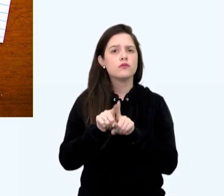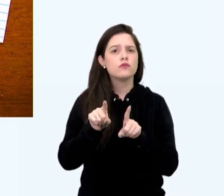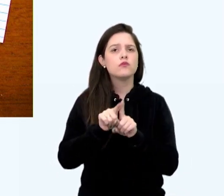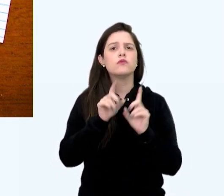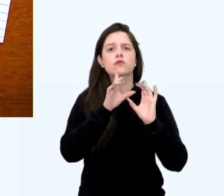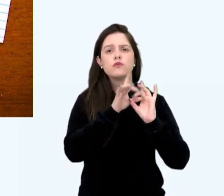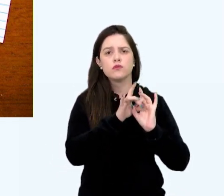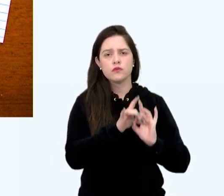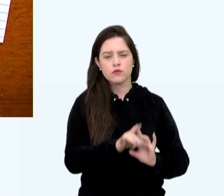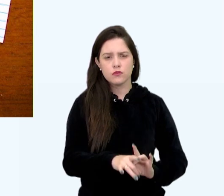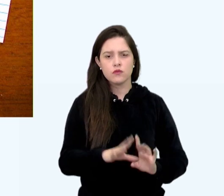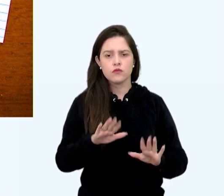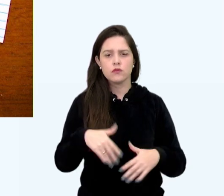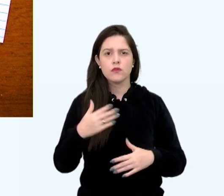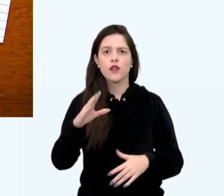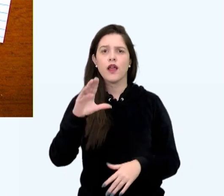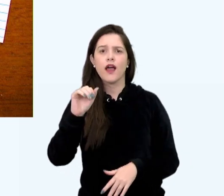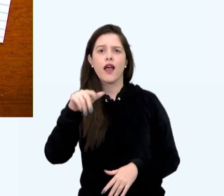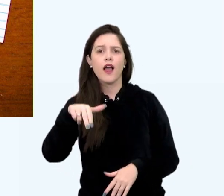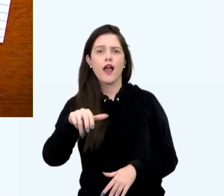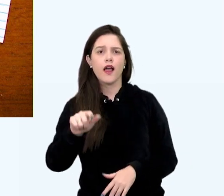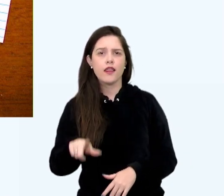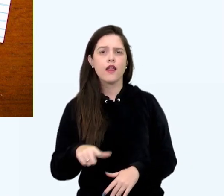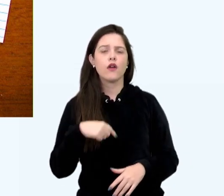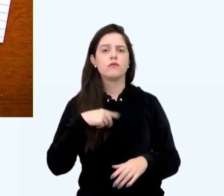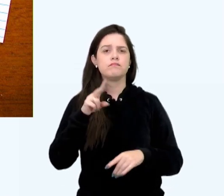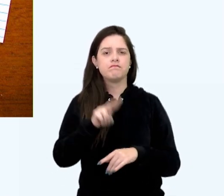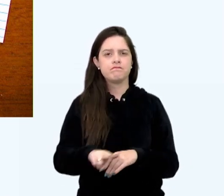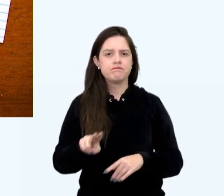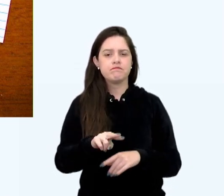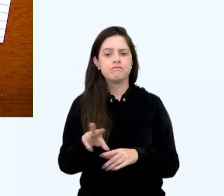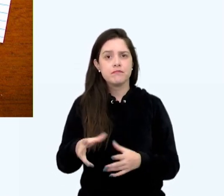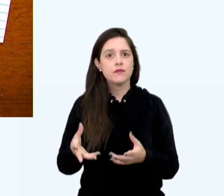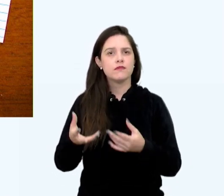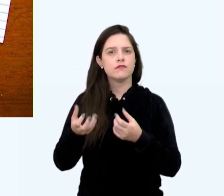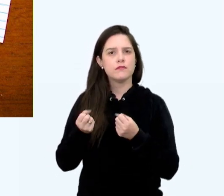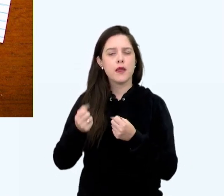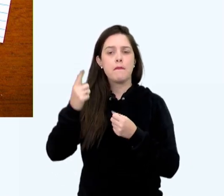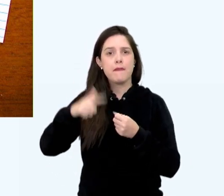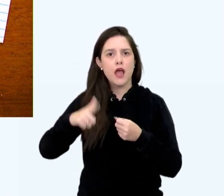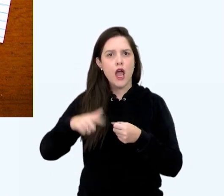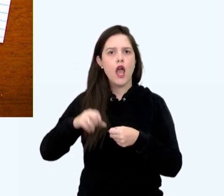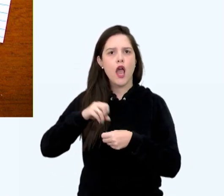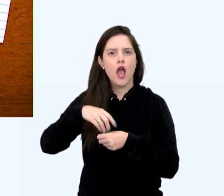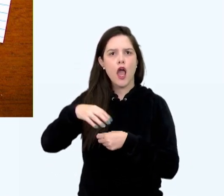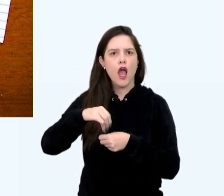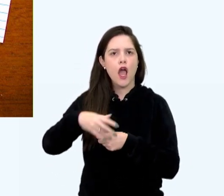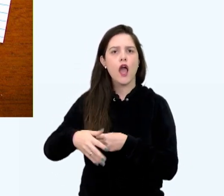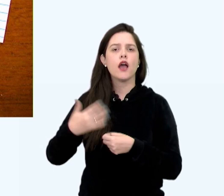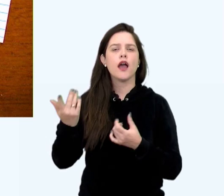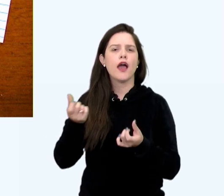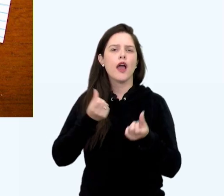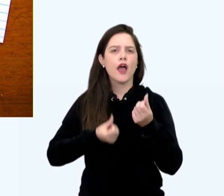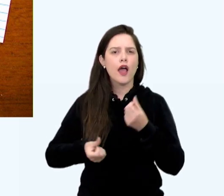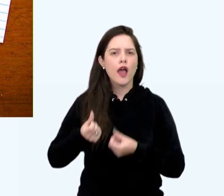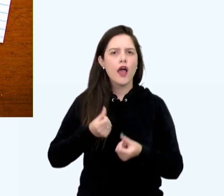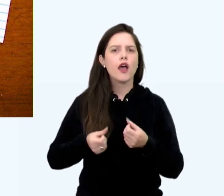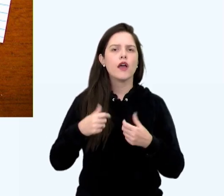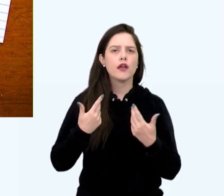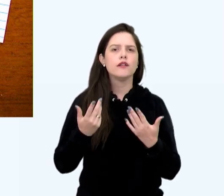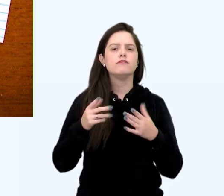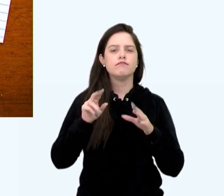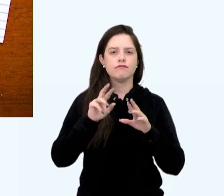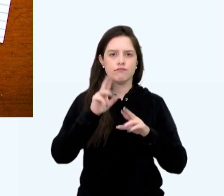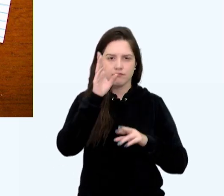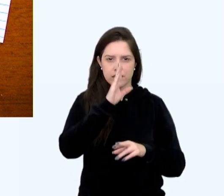de se inscrever no canal e ativar as notificações para receber mais conteúdos interessantes sobre economia e a população